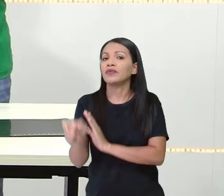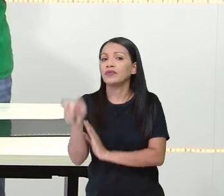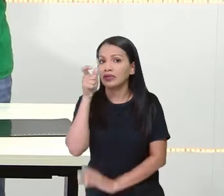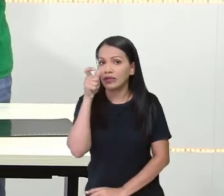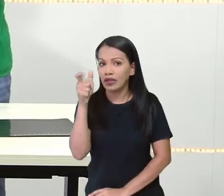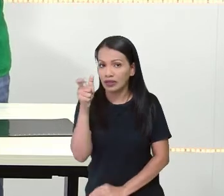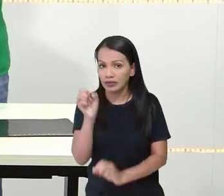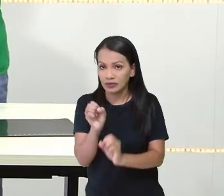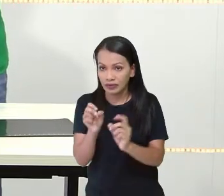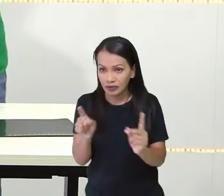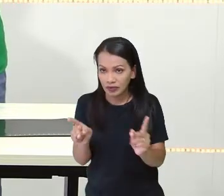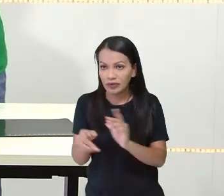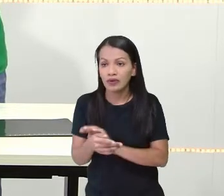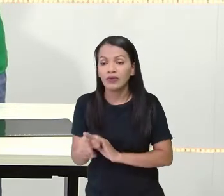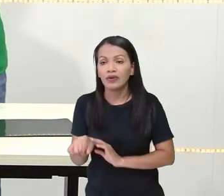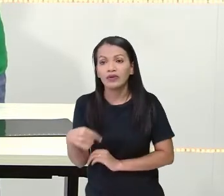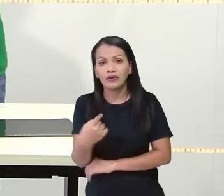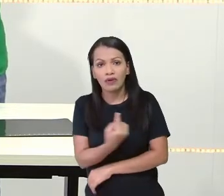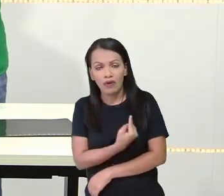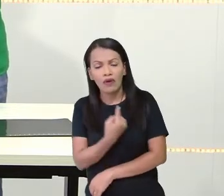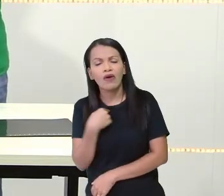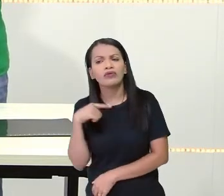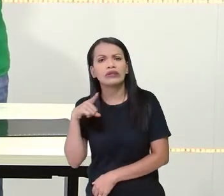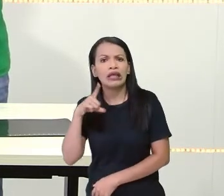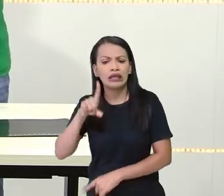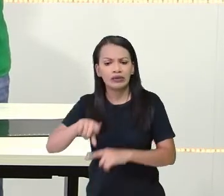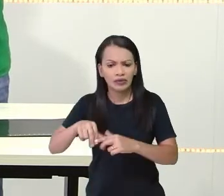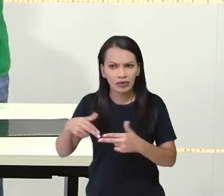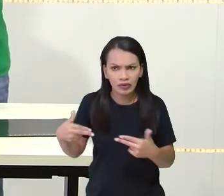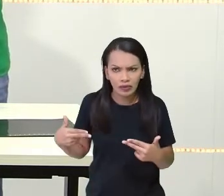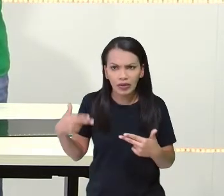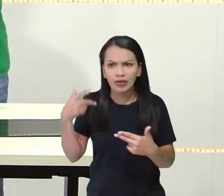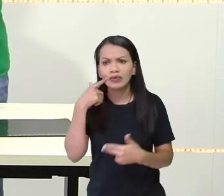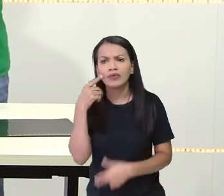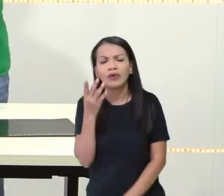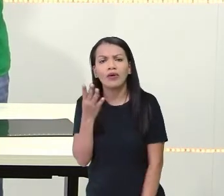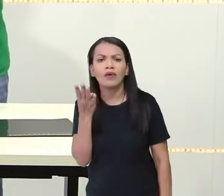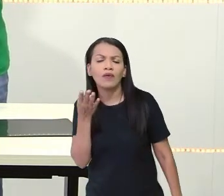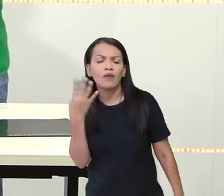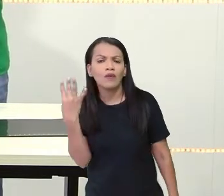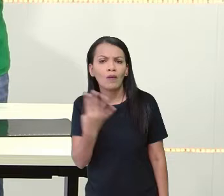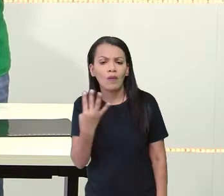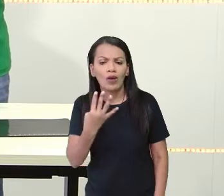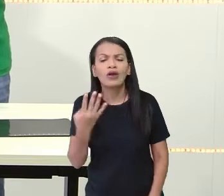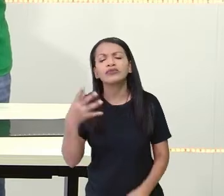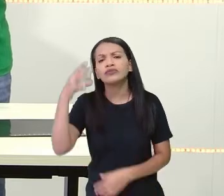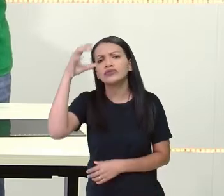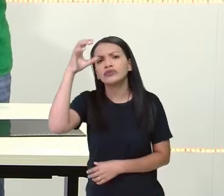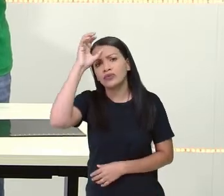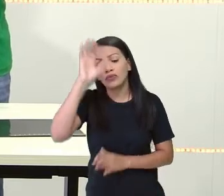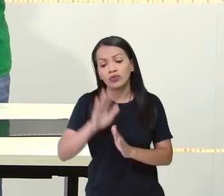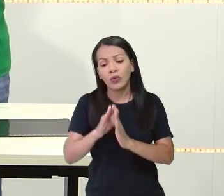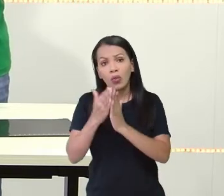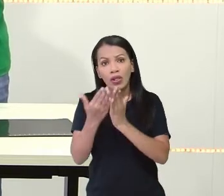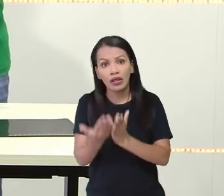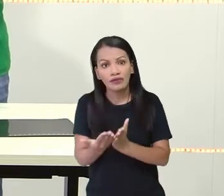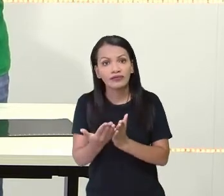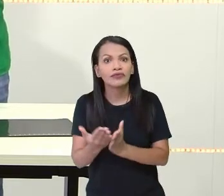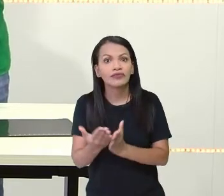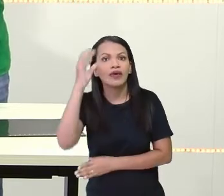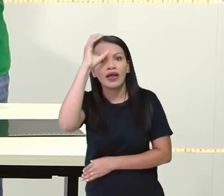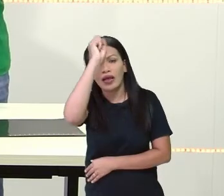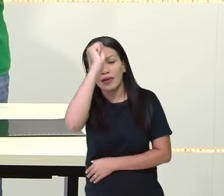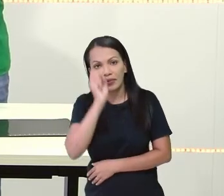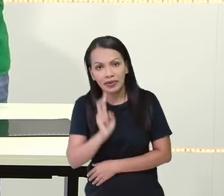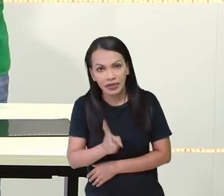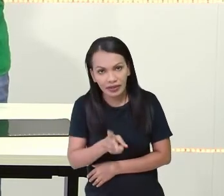tá? E a gente tá com esse material, quarto volume já, do Aprender Sempre de Língua Portuguesa, não é? Estamos terminando